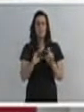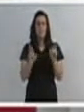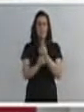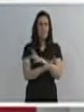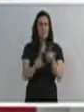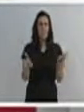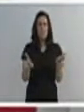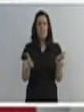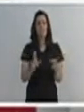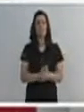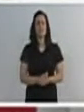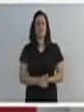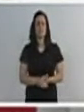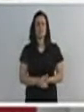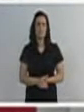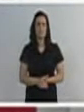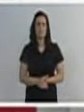até